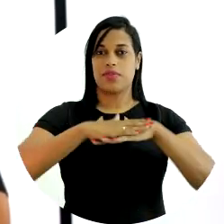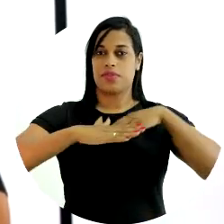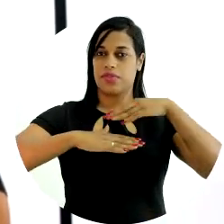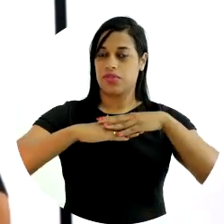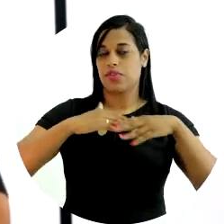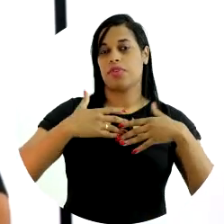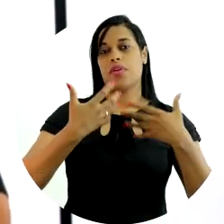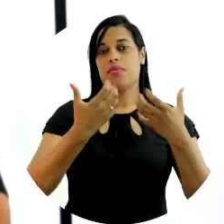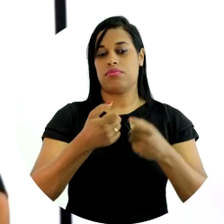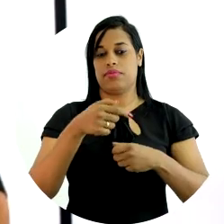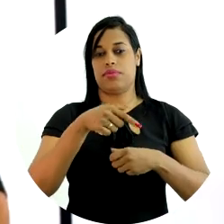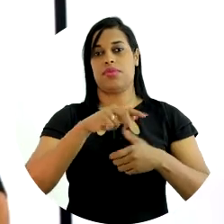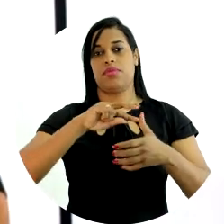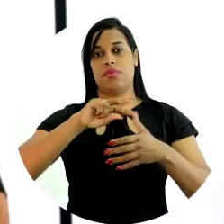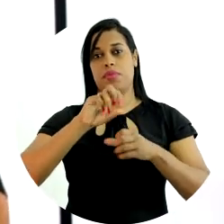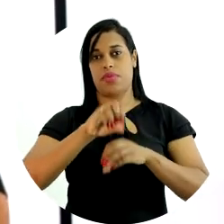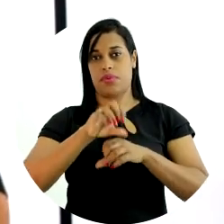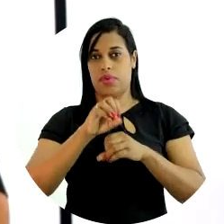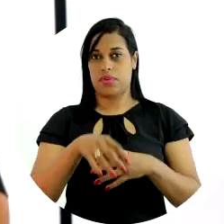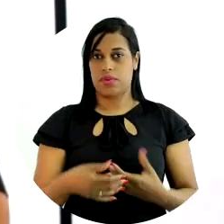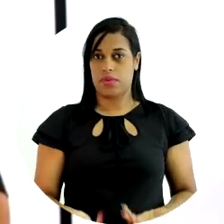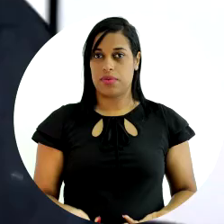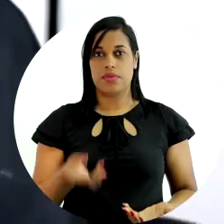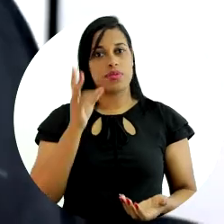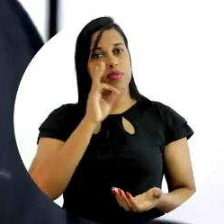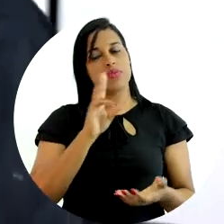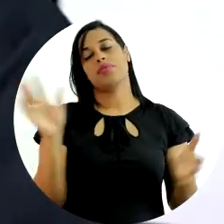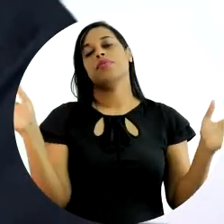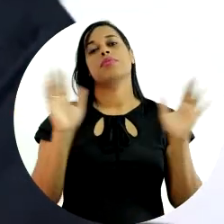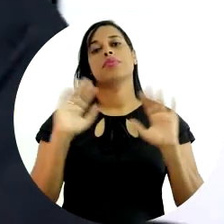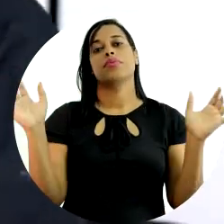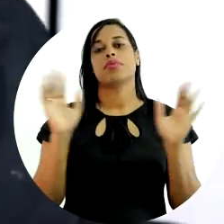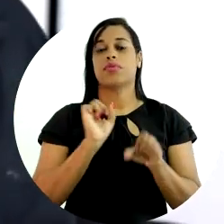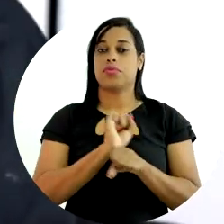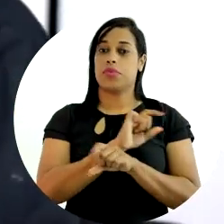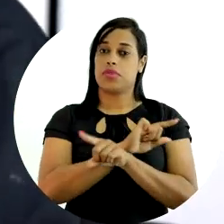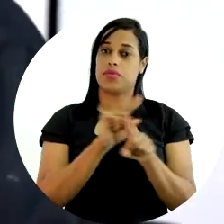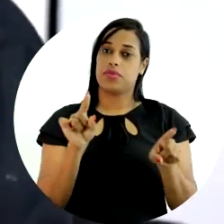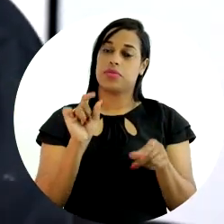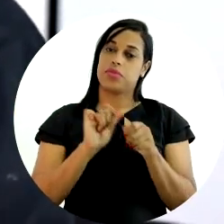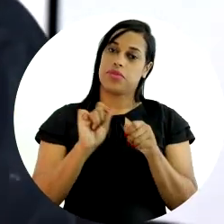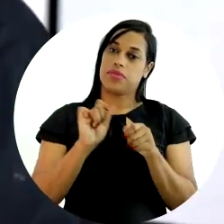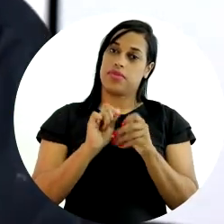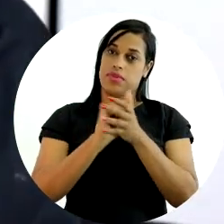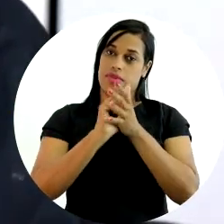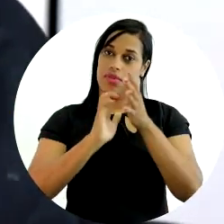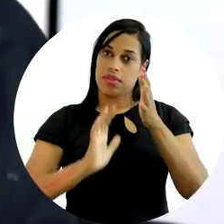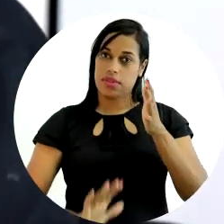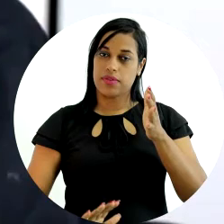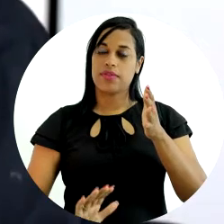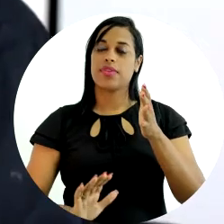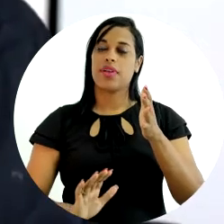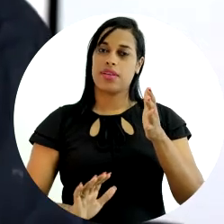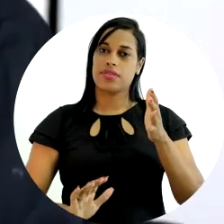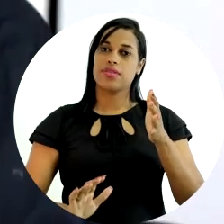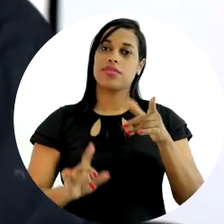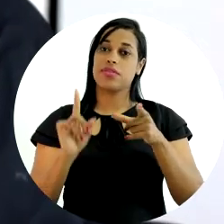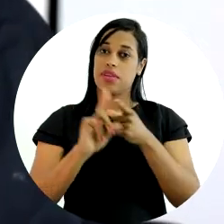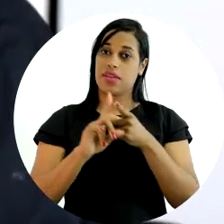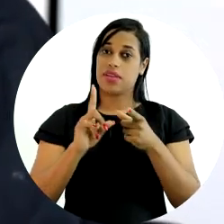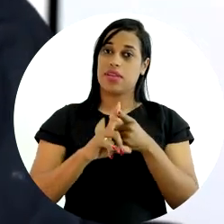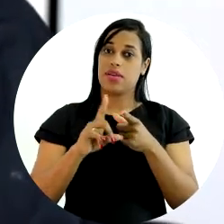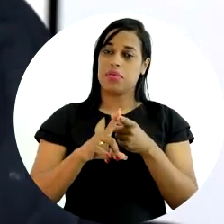docente, ele ser considerado um educador. Nos vemos na próxima aula, espero que vocês possam fazer as